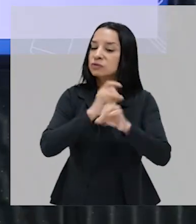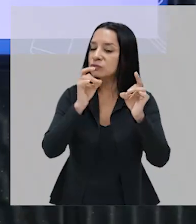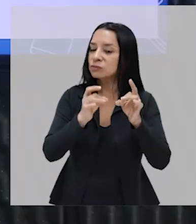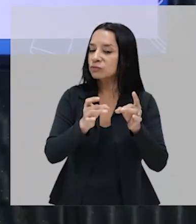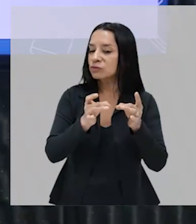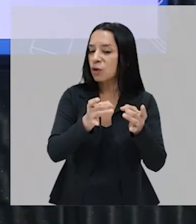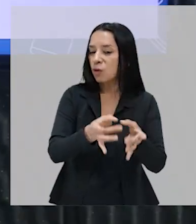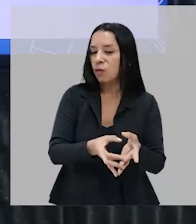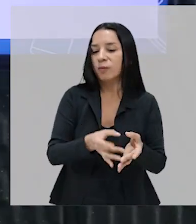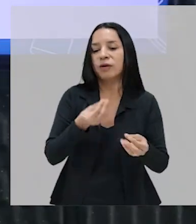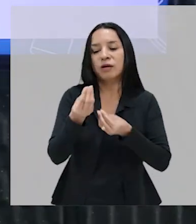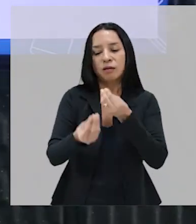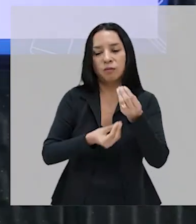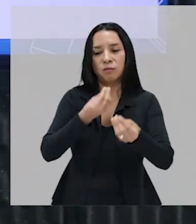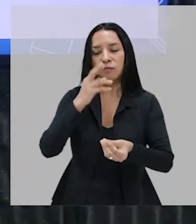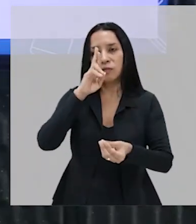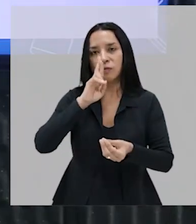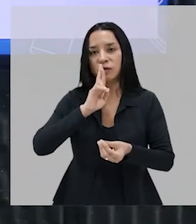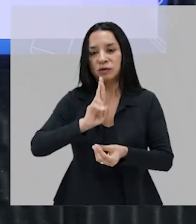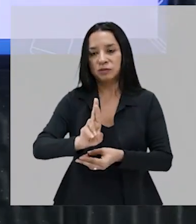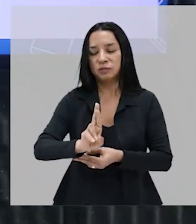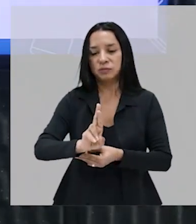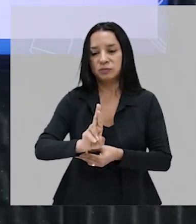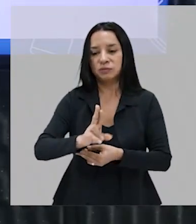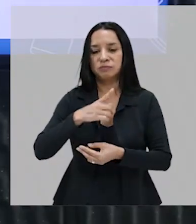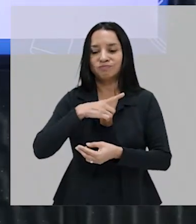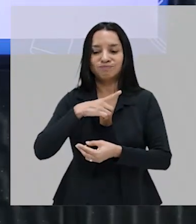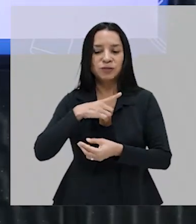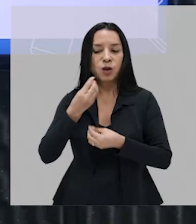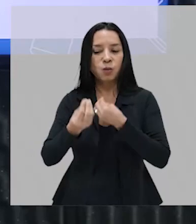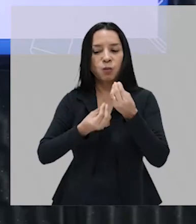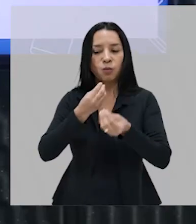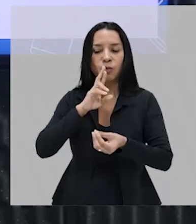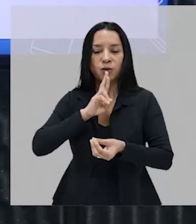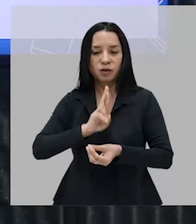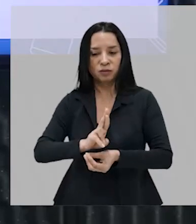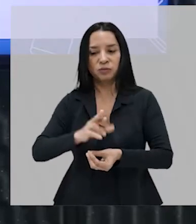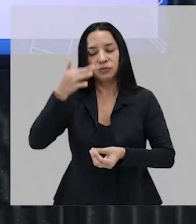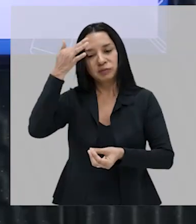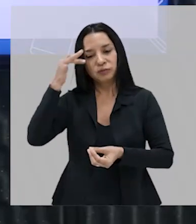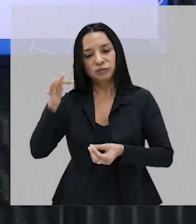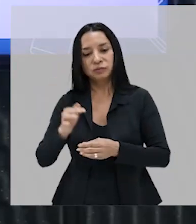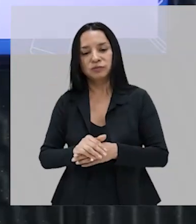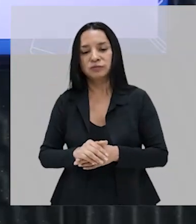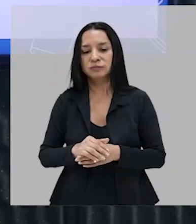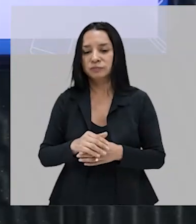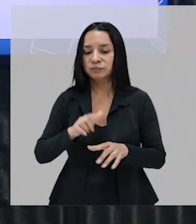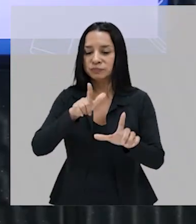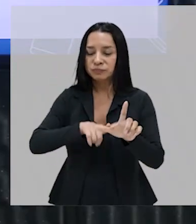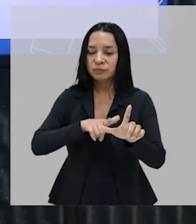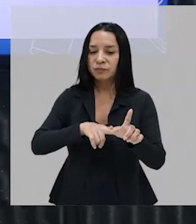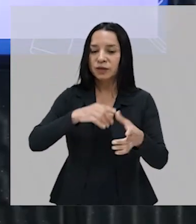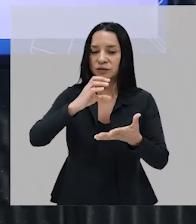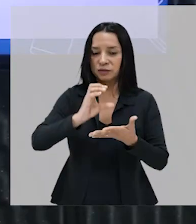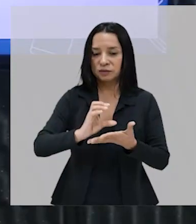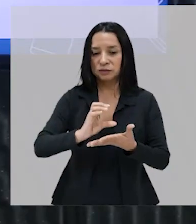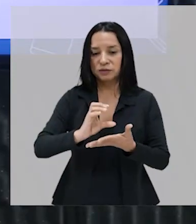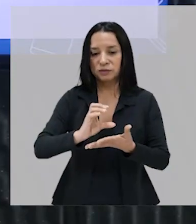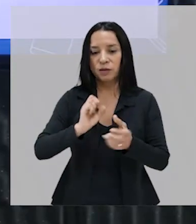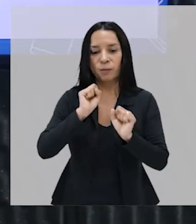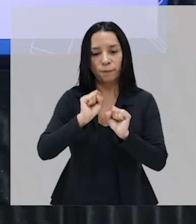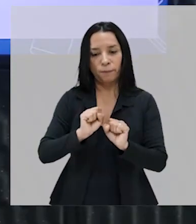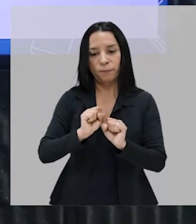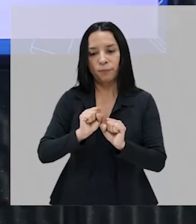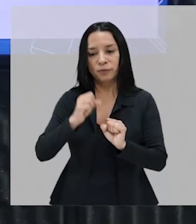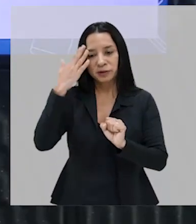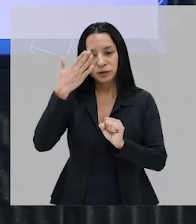como resposta para a nossa filosofia. Letra C. Pode ser compreendida como uma